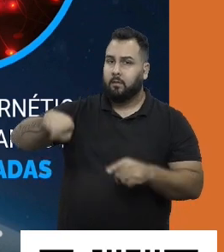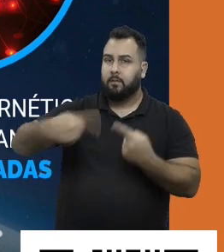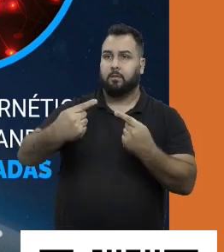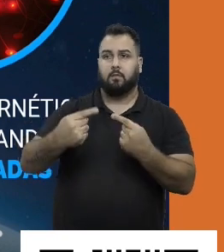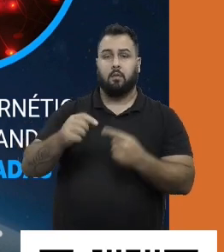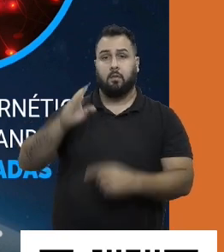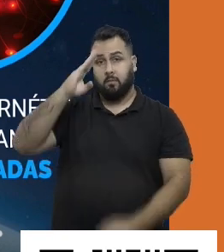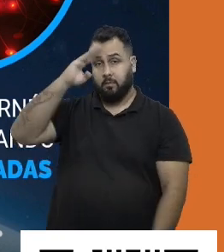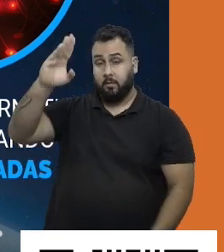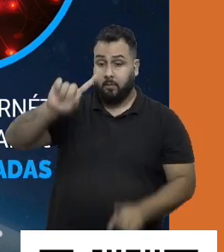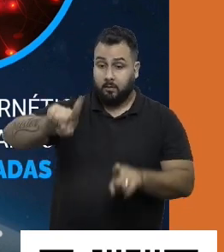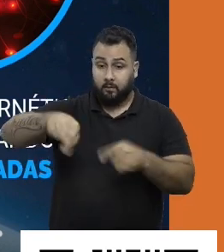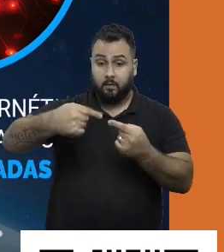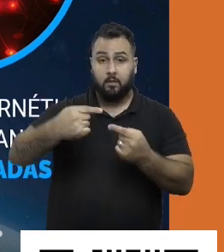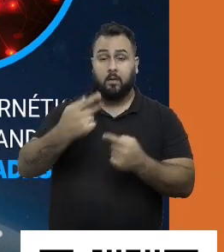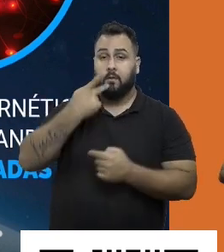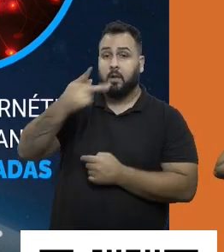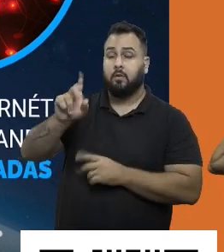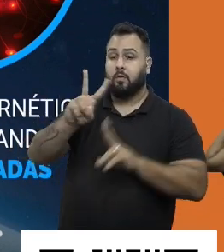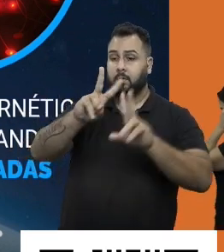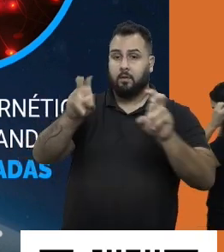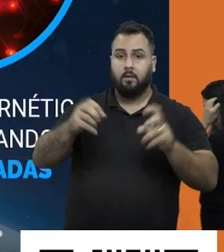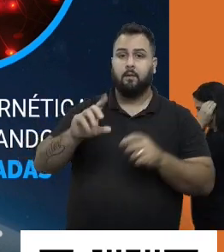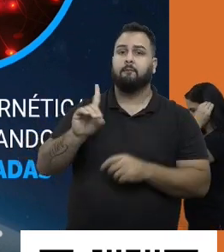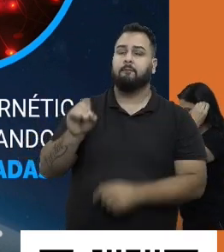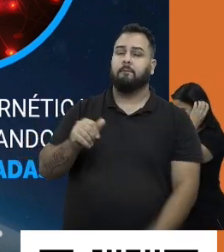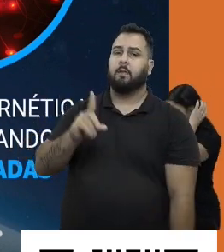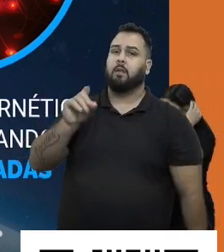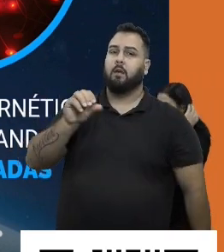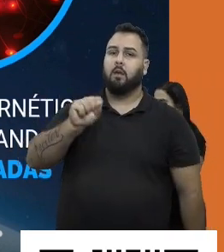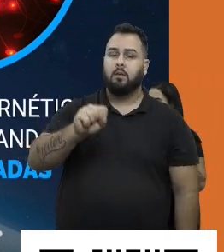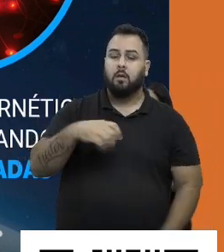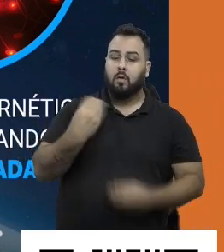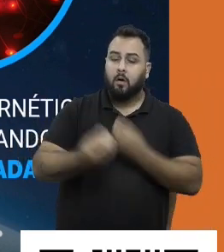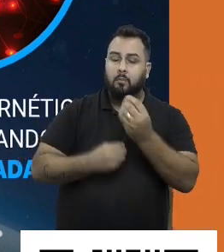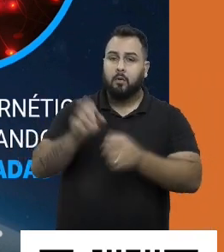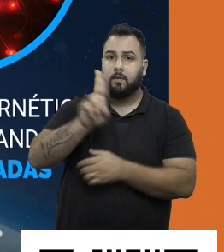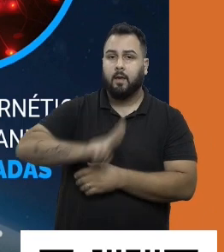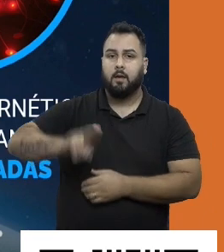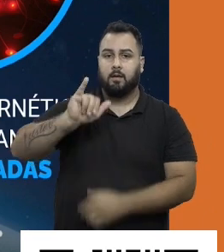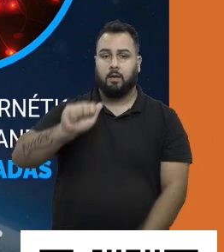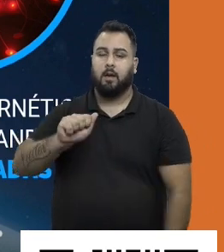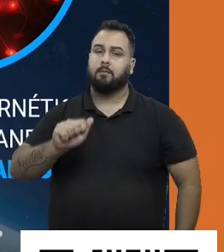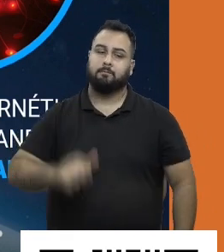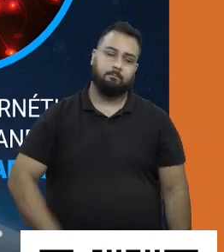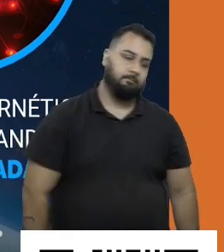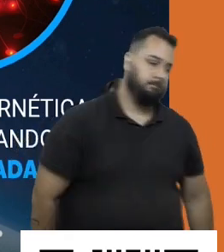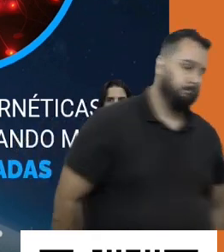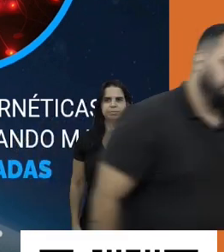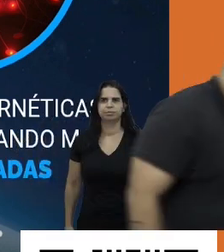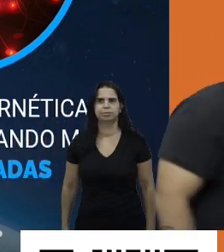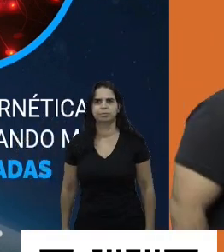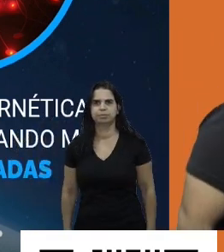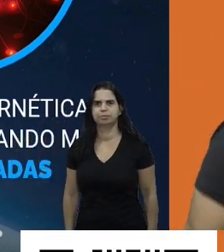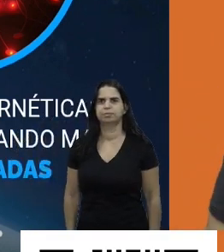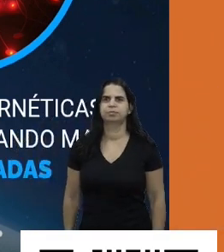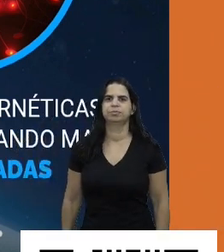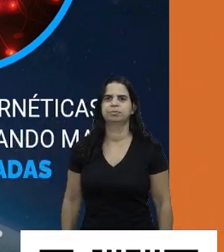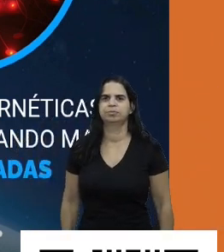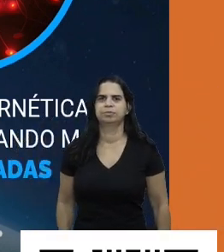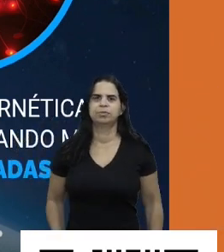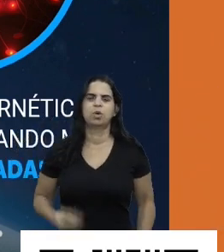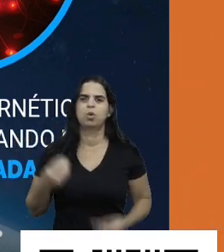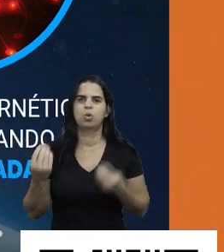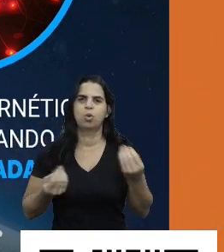os principais desafios hoje quando a gente fala desse volume de dados absurdo e de como usar e a da melhor forma possível né então o volume de dados cada vez maior